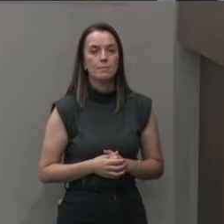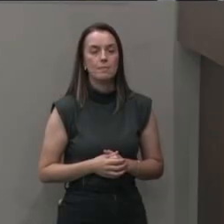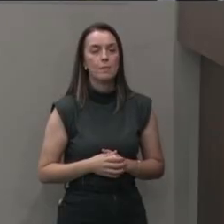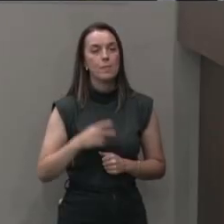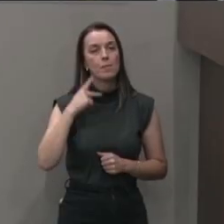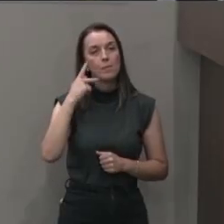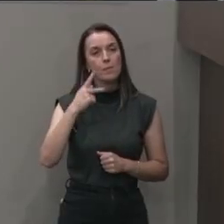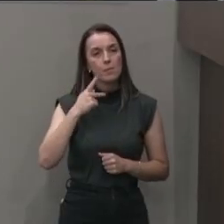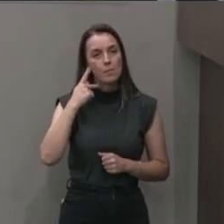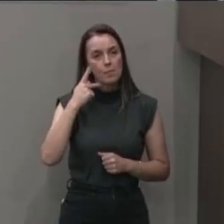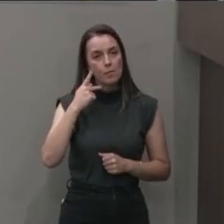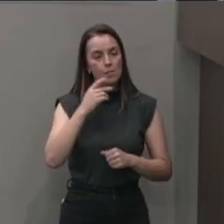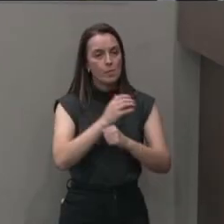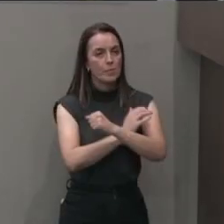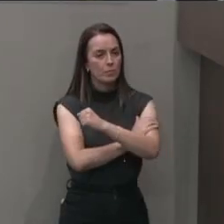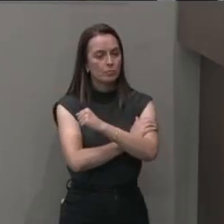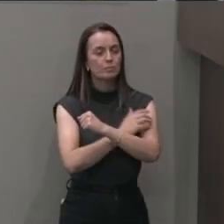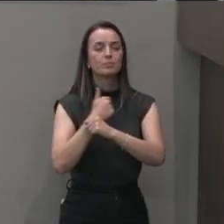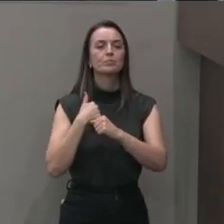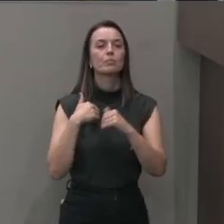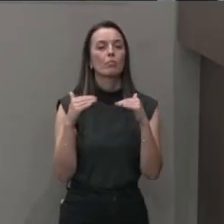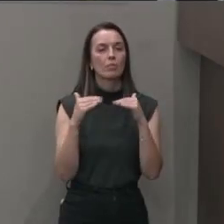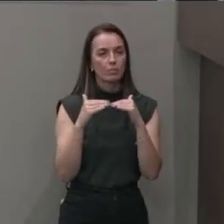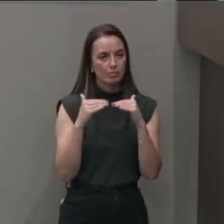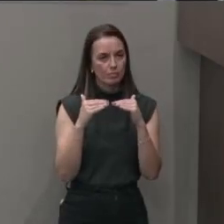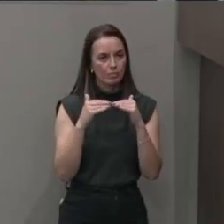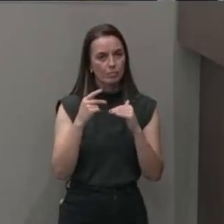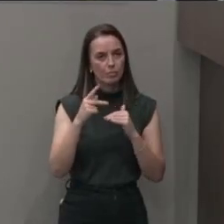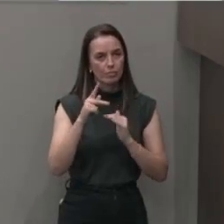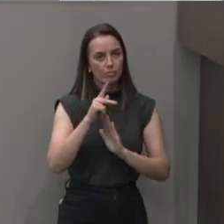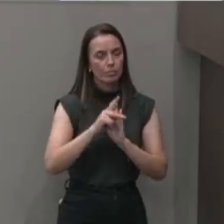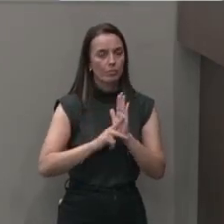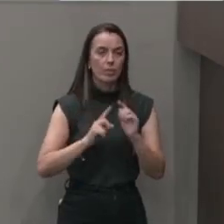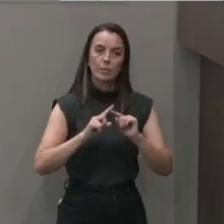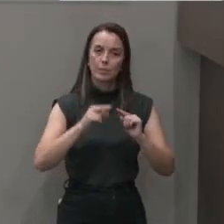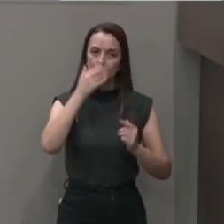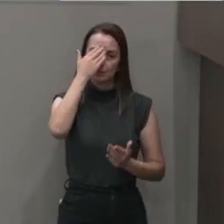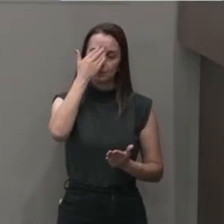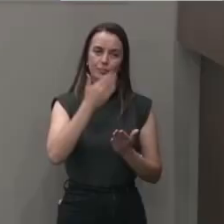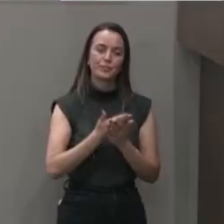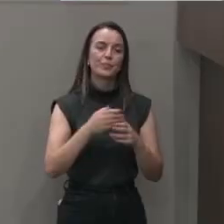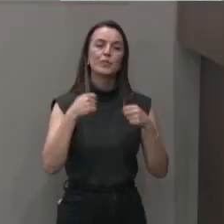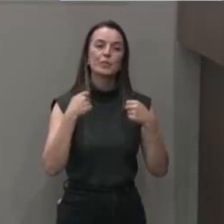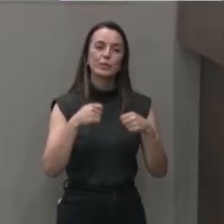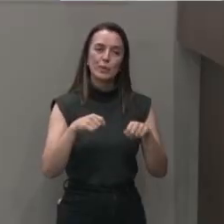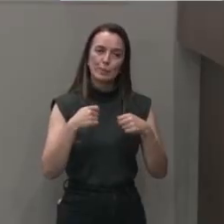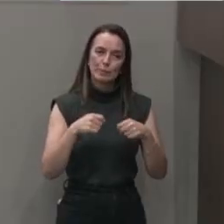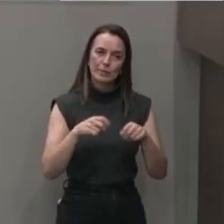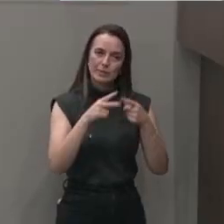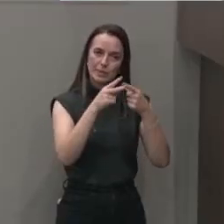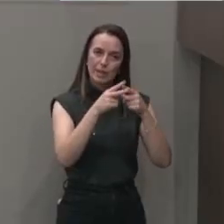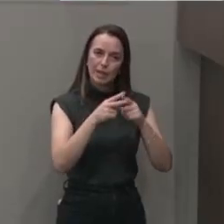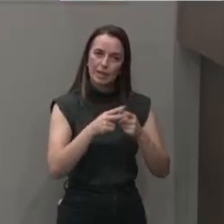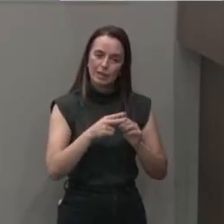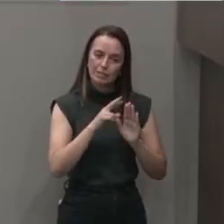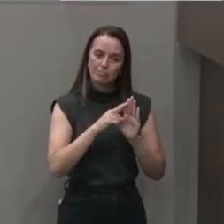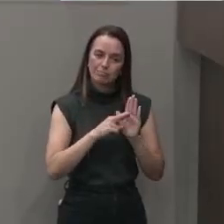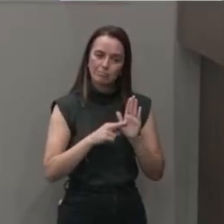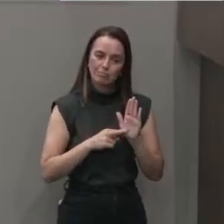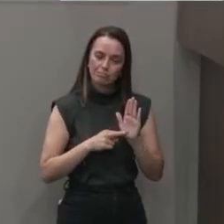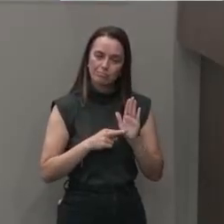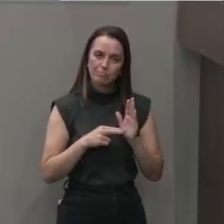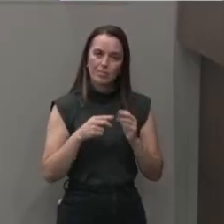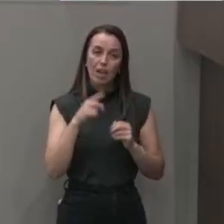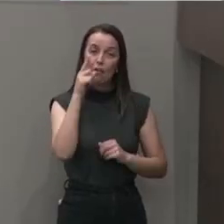Vereador Gil, eu sou totalmente favorável ao projeto, mas acredito que ele vai precisar de outras regulamentações. O projeto ele é falho, por